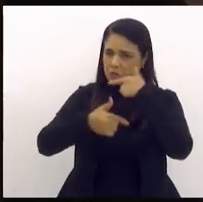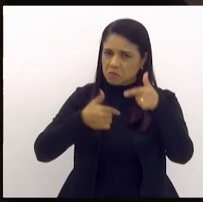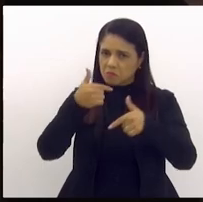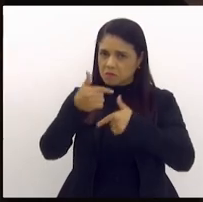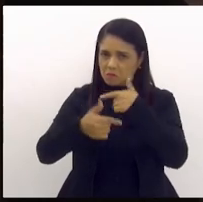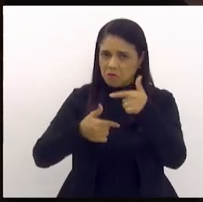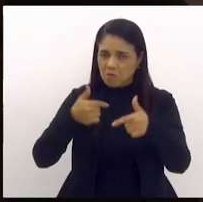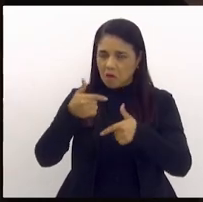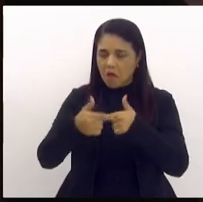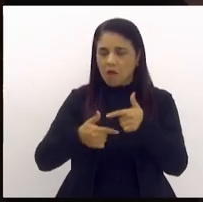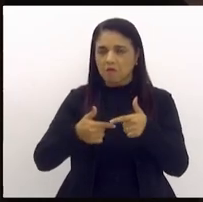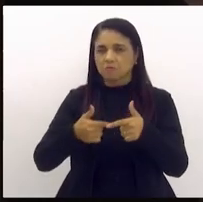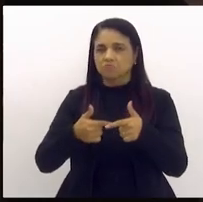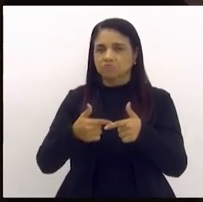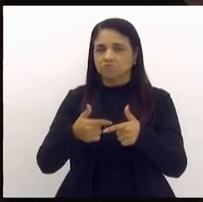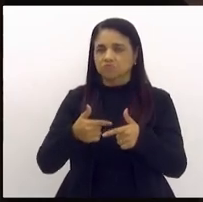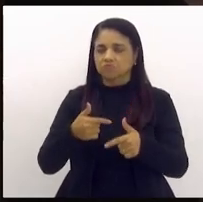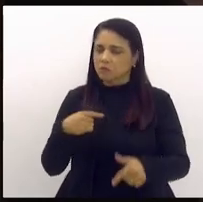das nossas